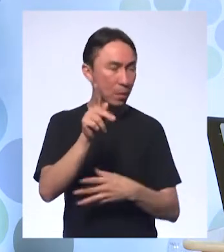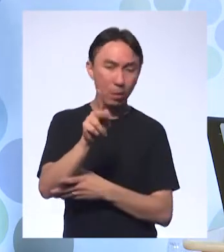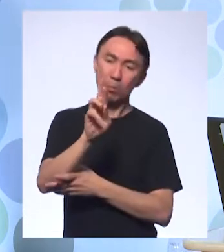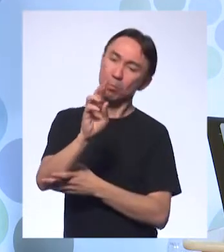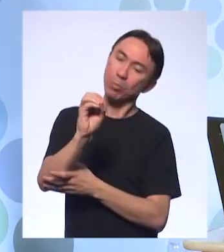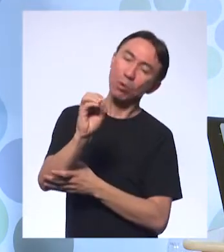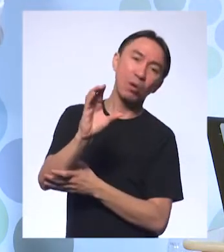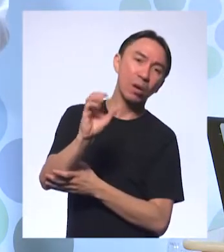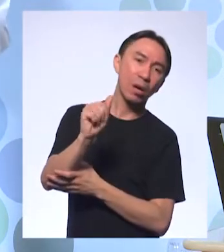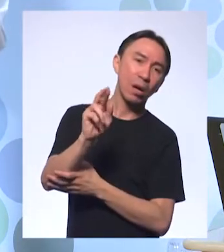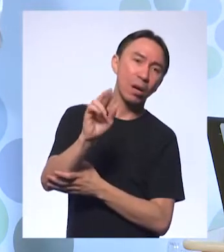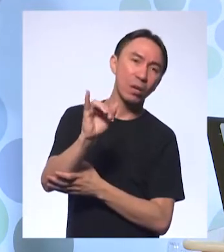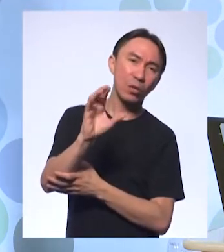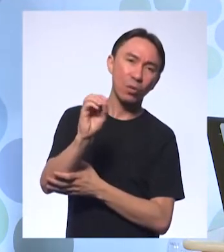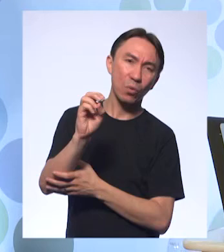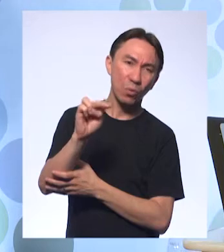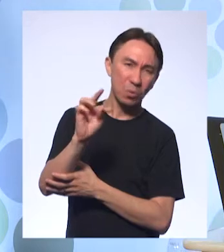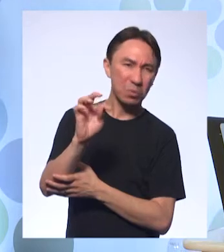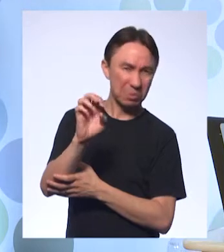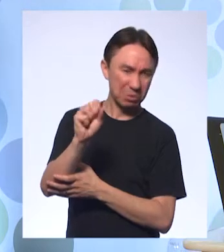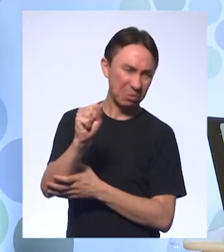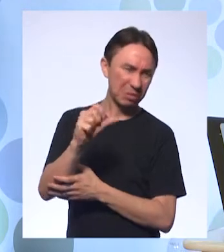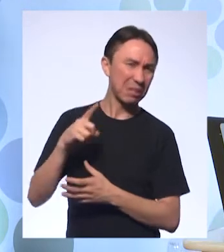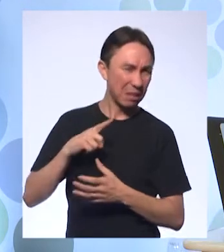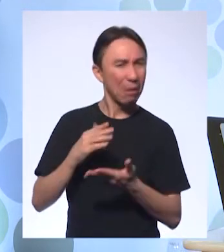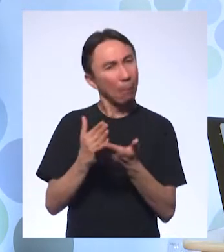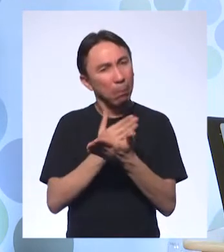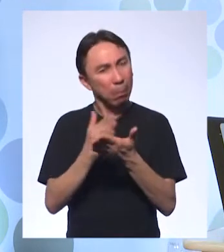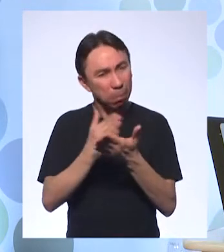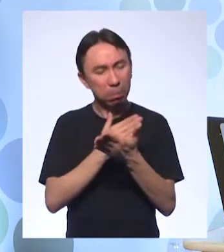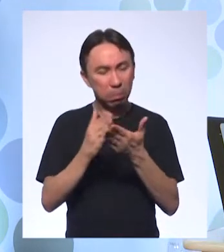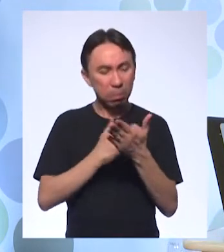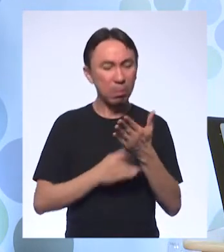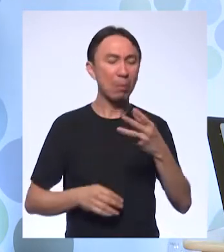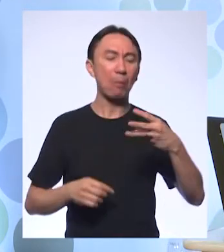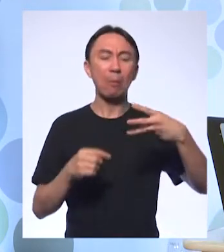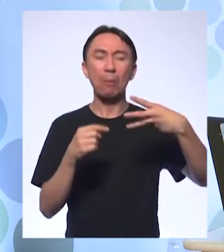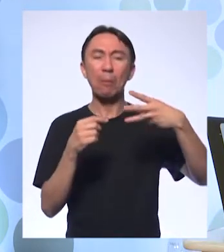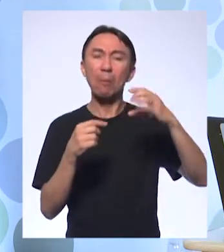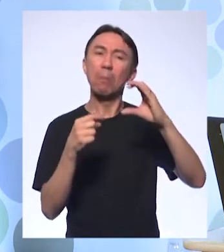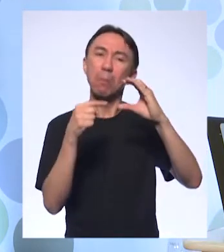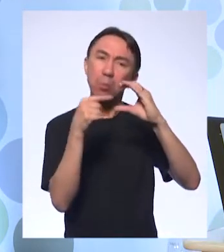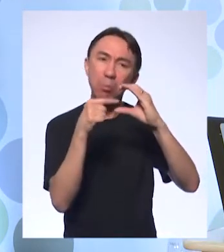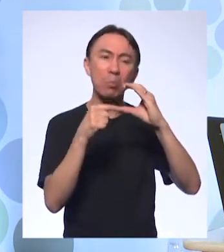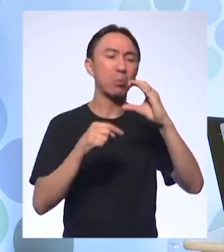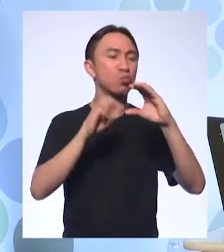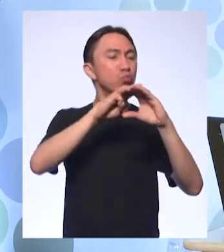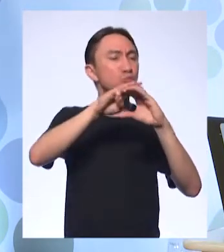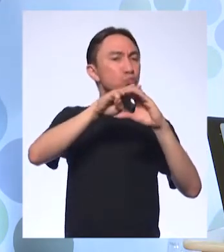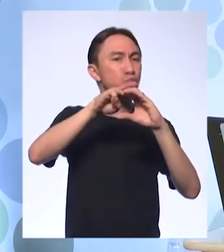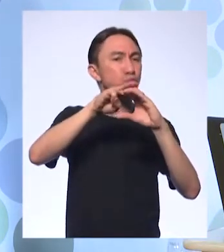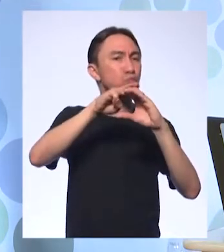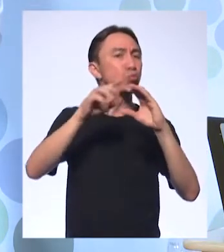inclusive, ribossomo, tá? Vai ter já algumas coisinhas lá, tá bom? Então já é um ser mais complexo do que o vírus,